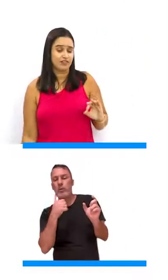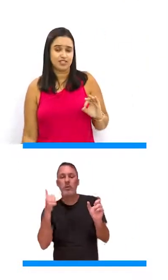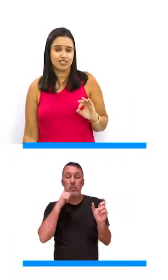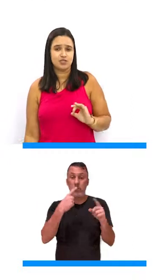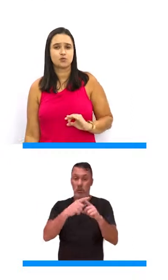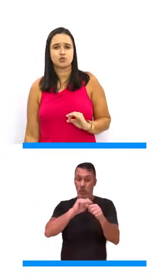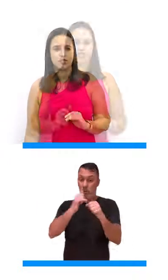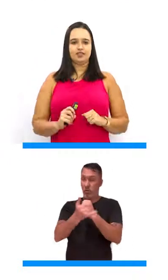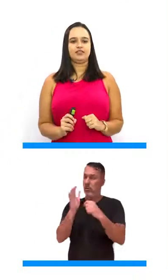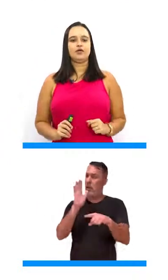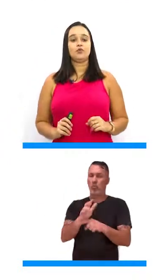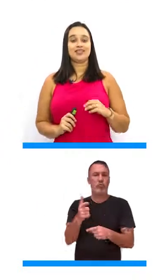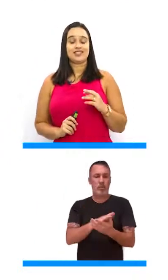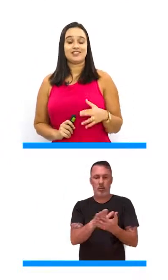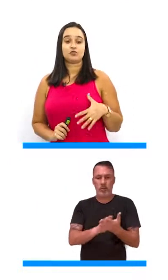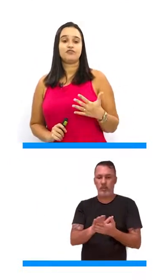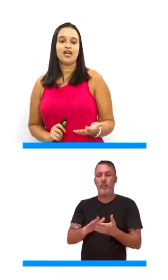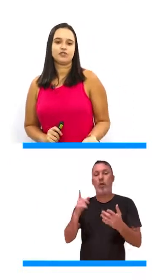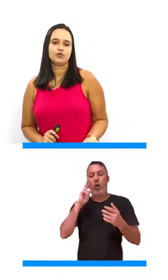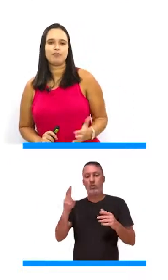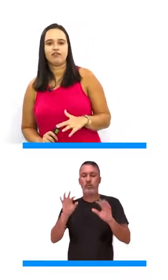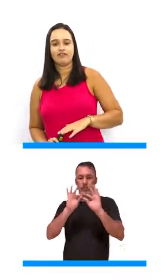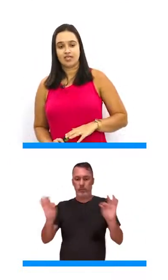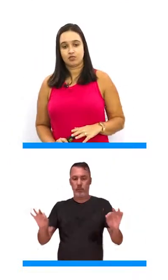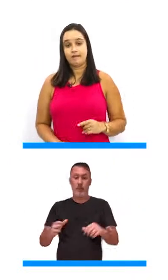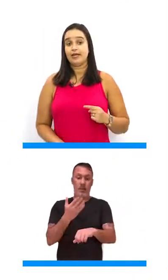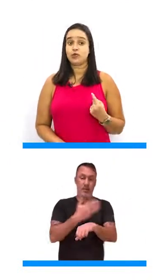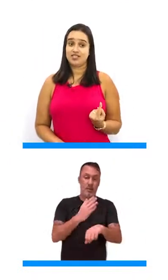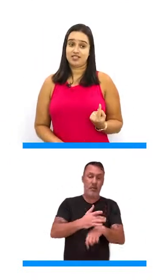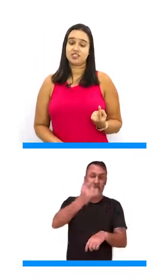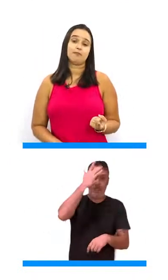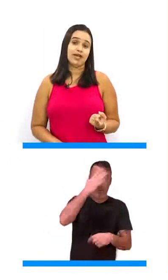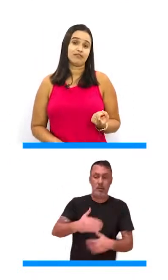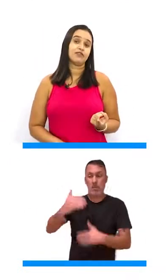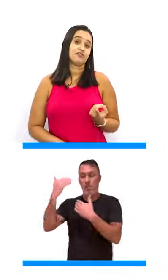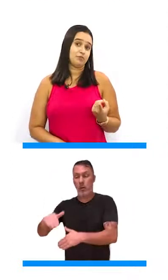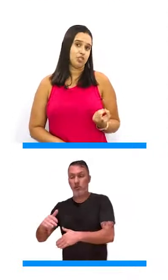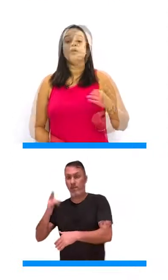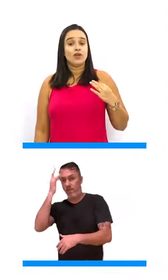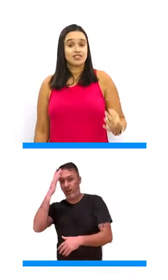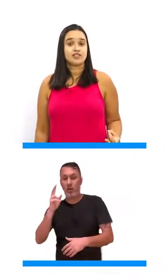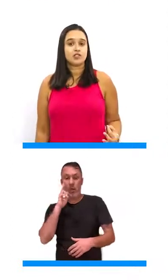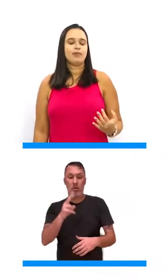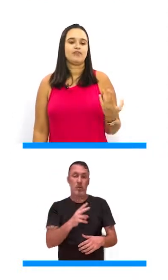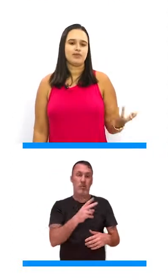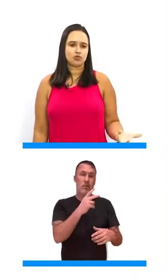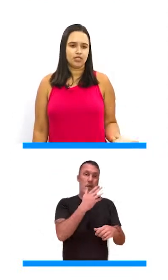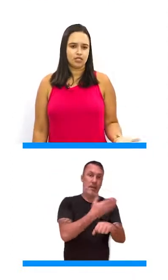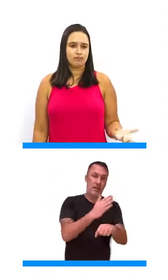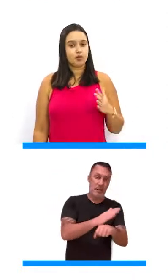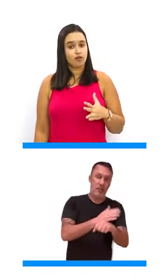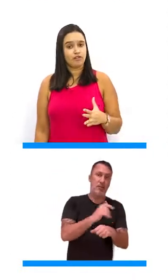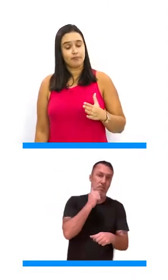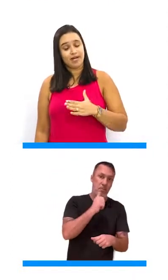vai fazer isso em algumas situações. Então, o exercício fácil, a prova fácil. Reparem que o exercício é uma palavra feminina. O exercício é uma palavra